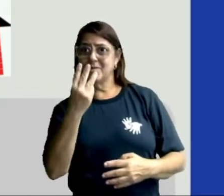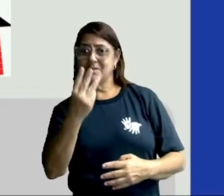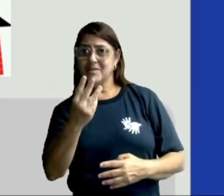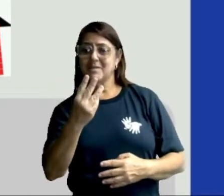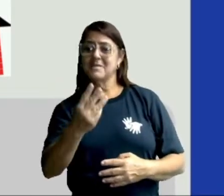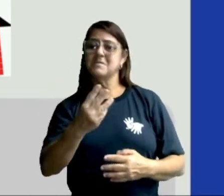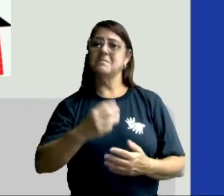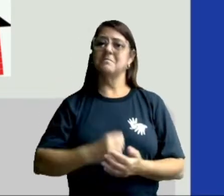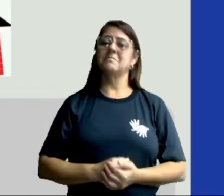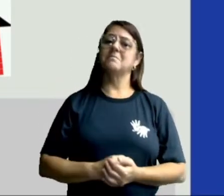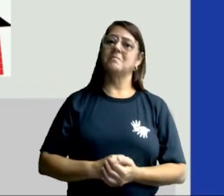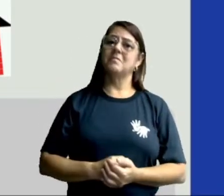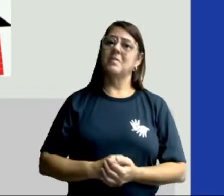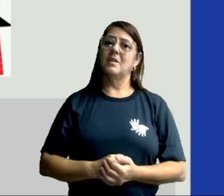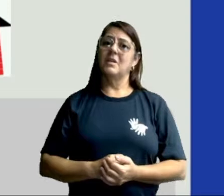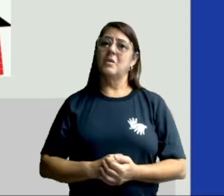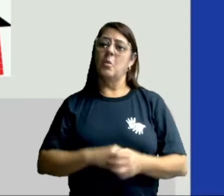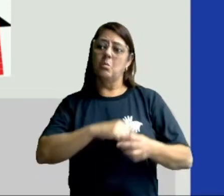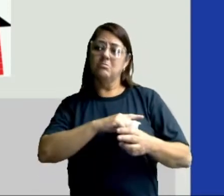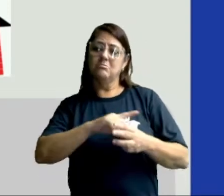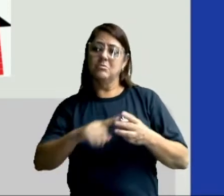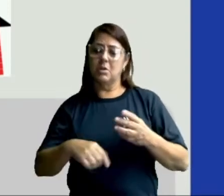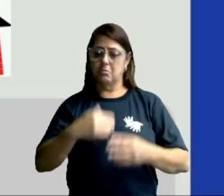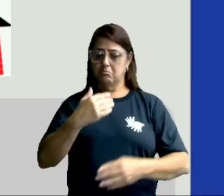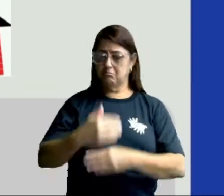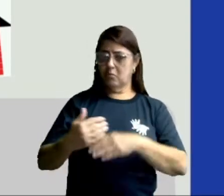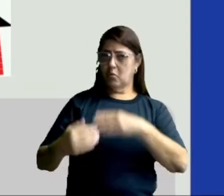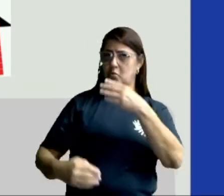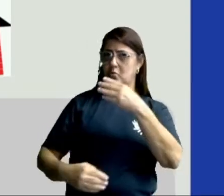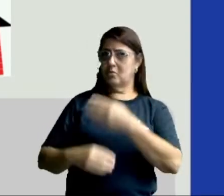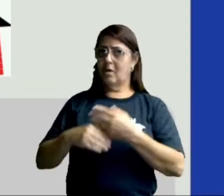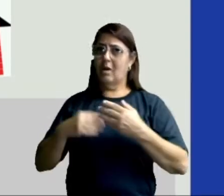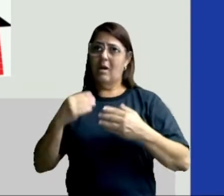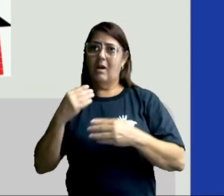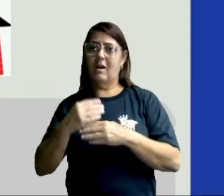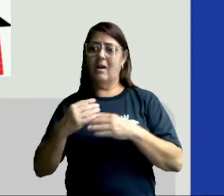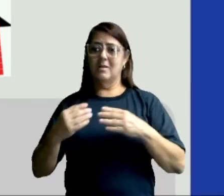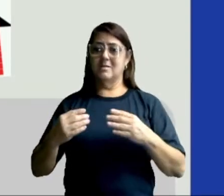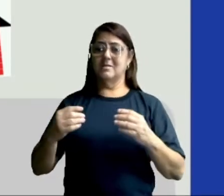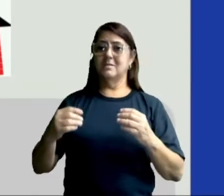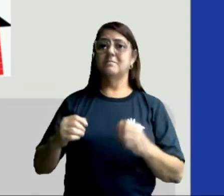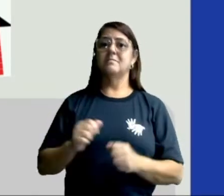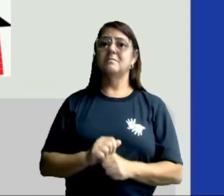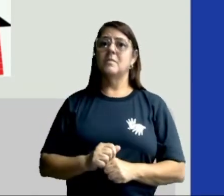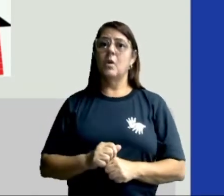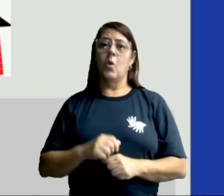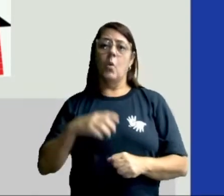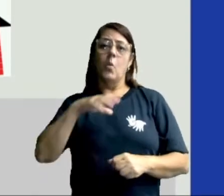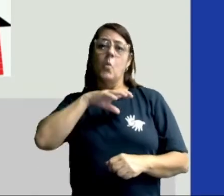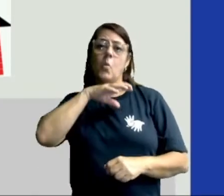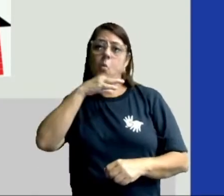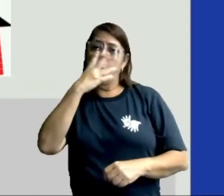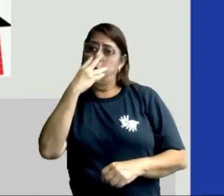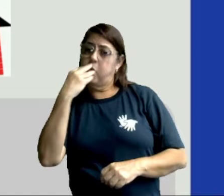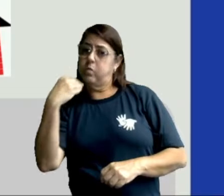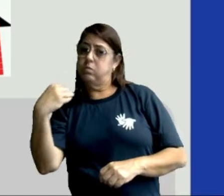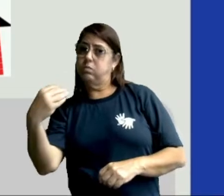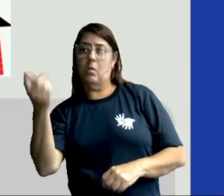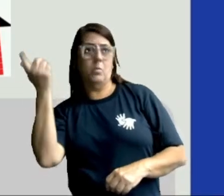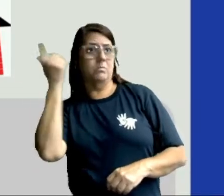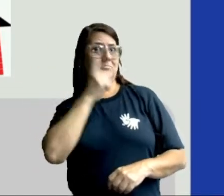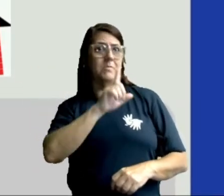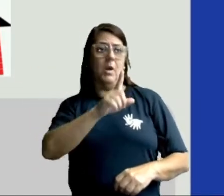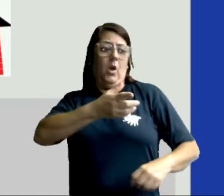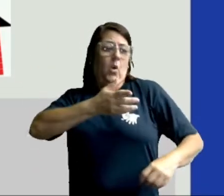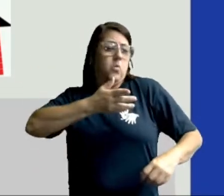justamente aquele dos 3 que construiu a casa de alvenaria foi justamente aquele cujo lobo malvado lá não